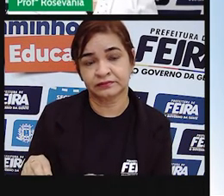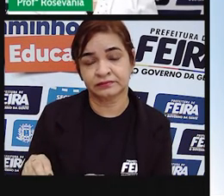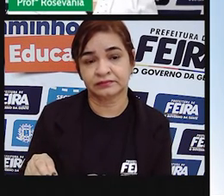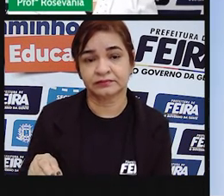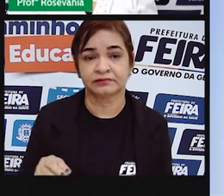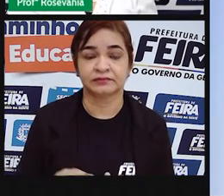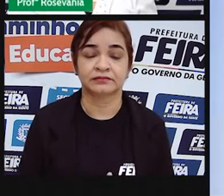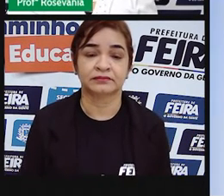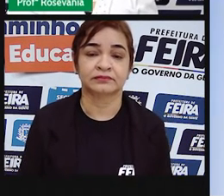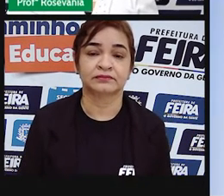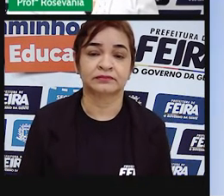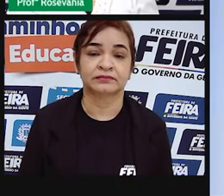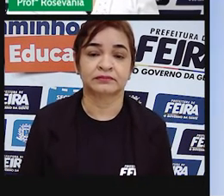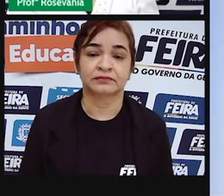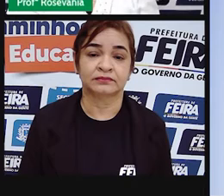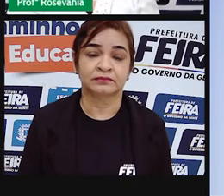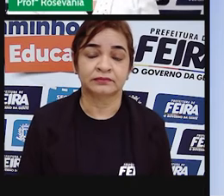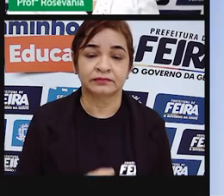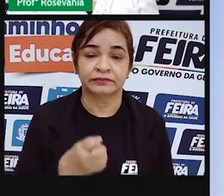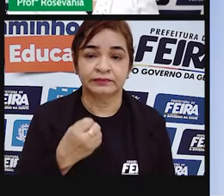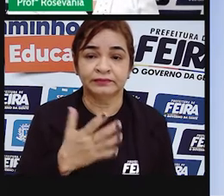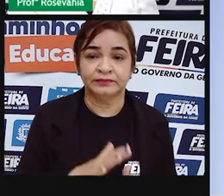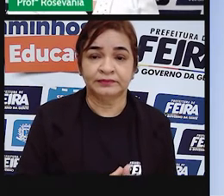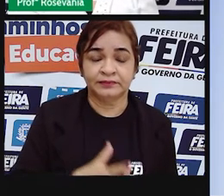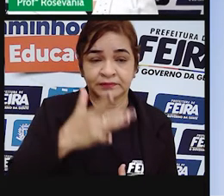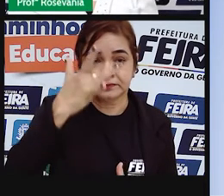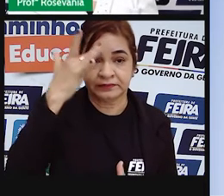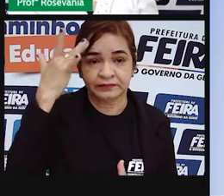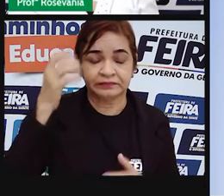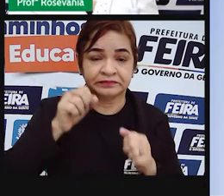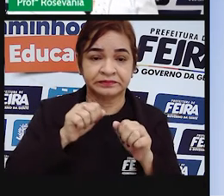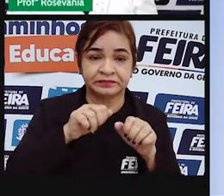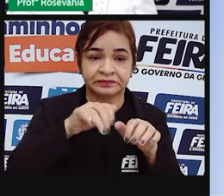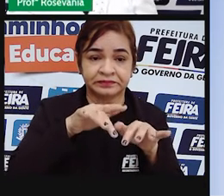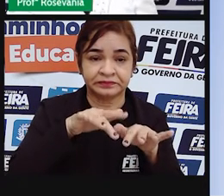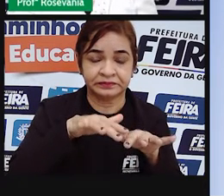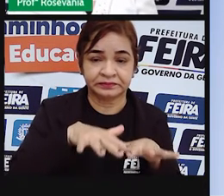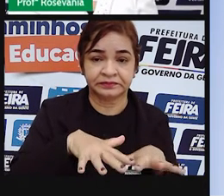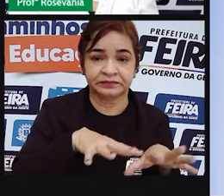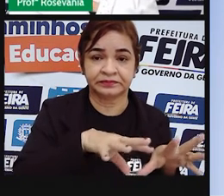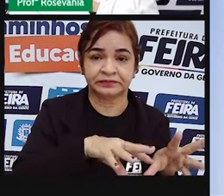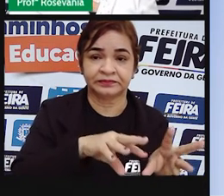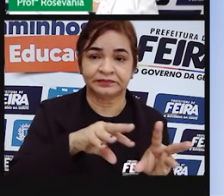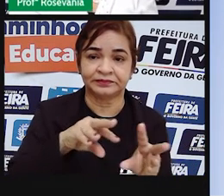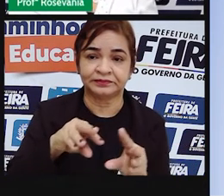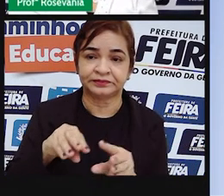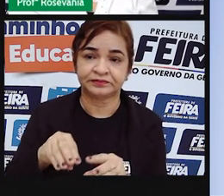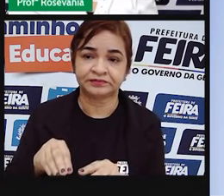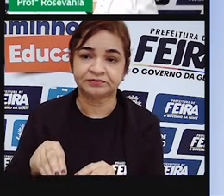partes a gente é e fluxos migratórios da década de 1940 1960